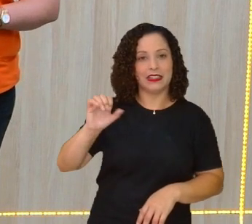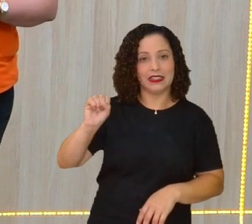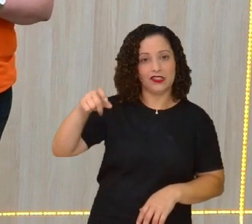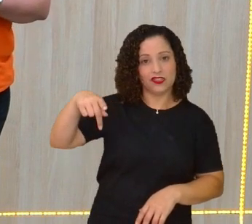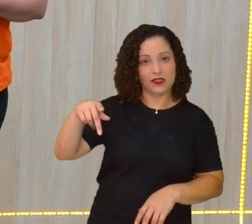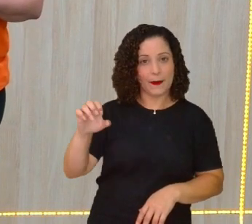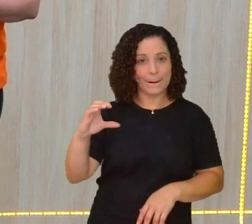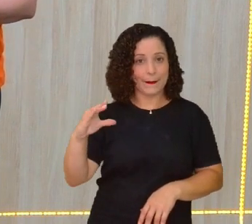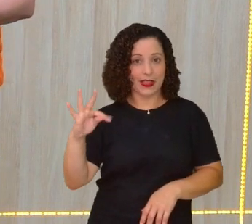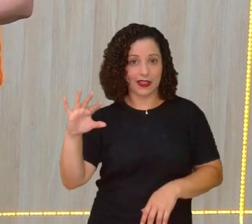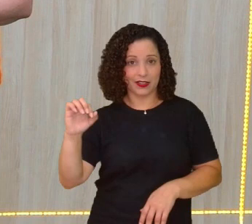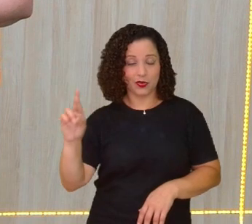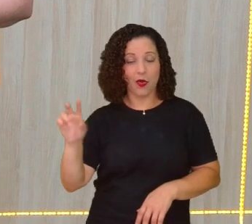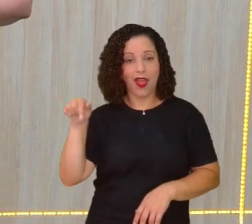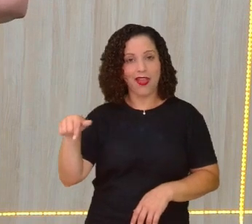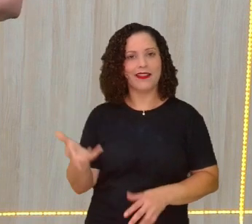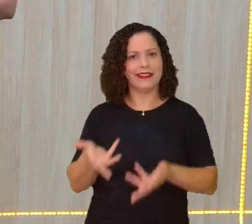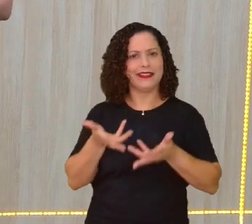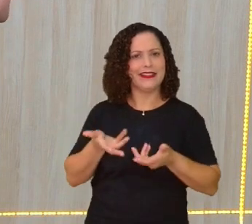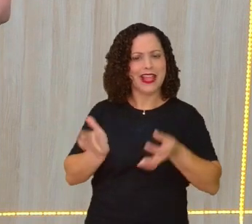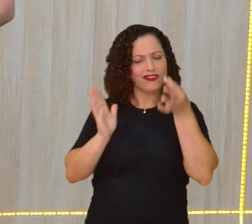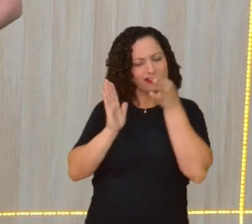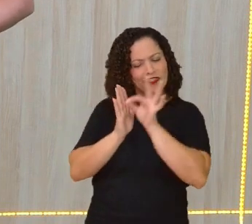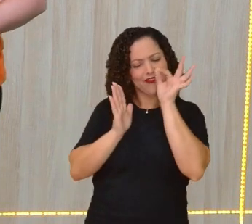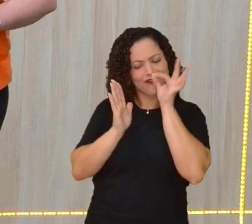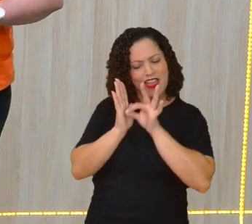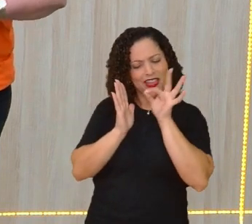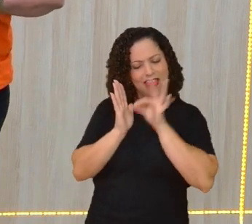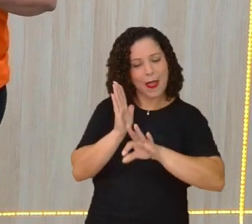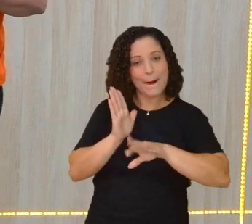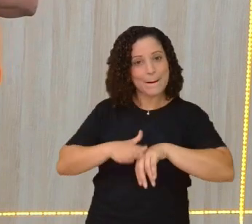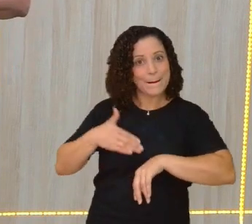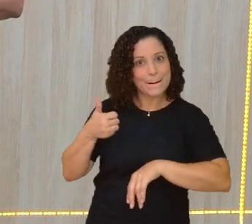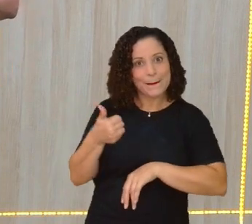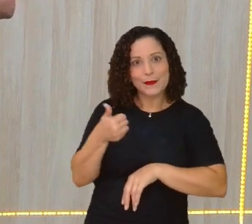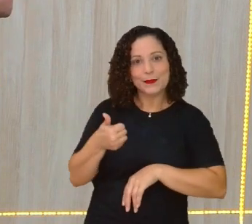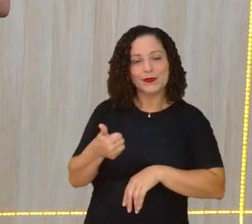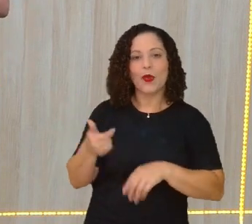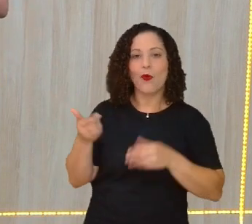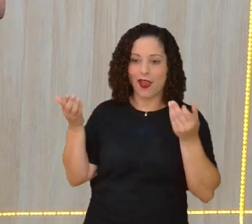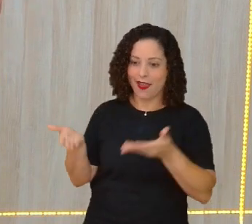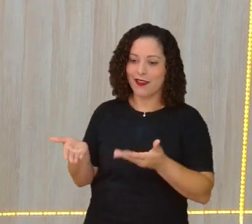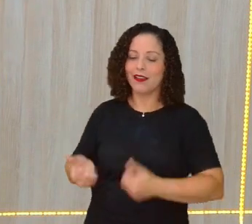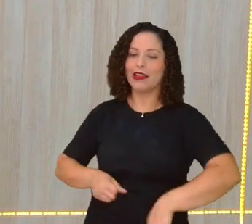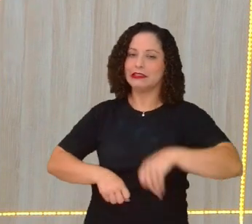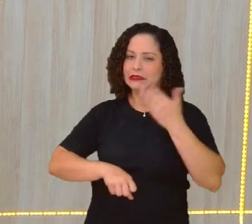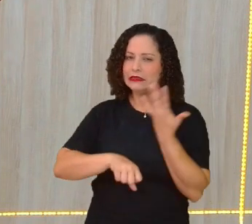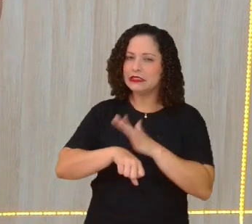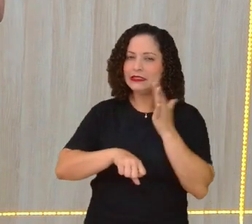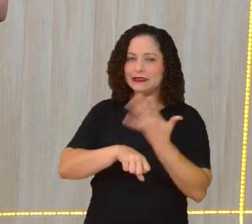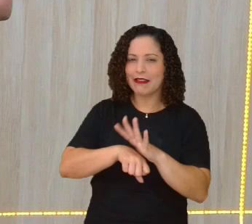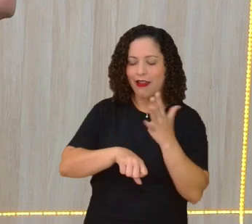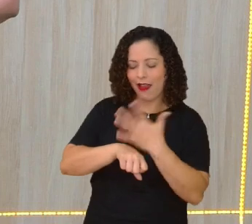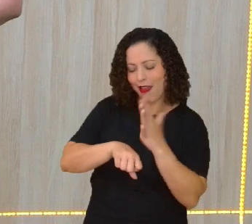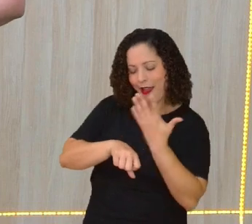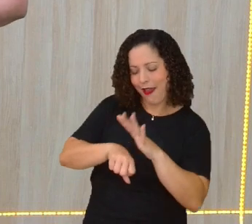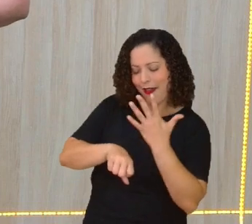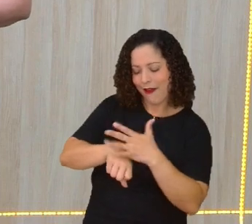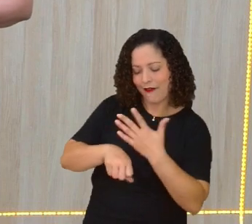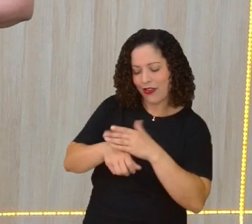Então, para isso, ela precisava escrever, ela precisava, não é, ser lapidada. E para